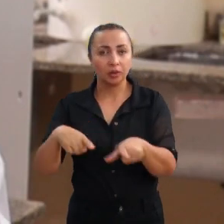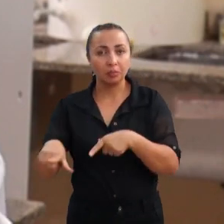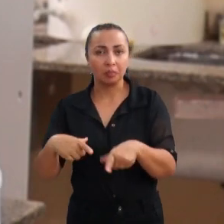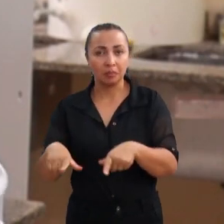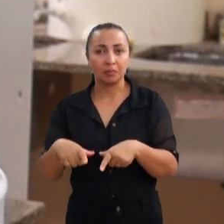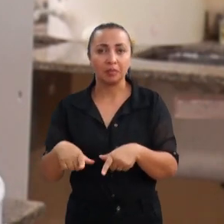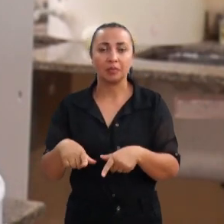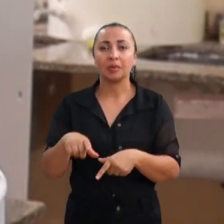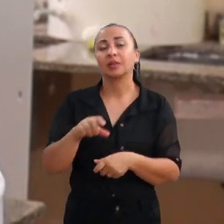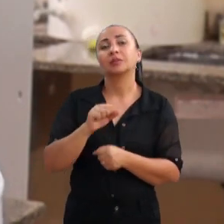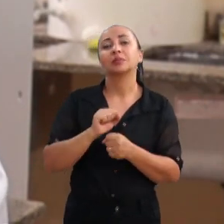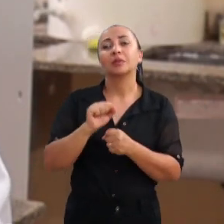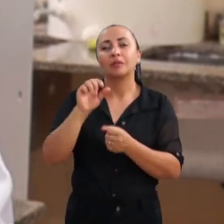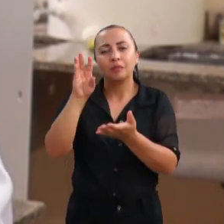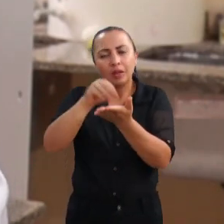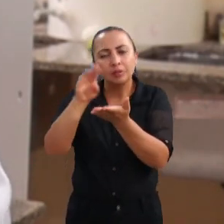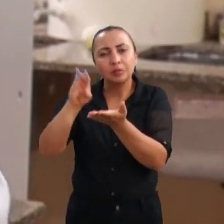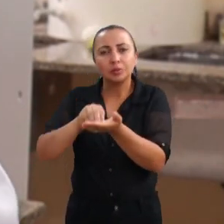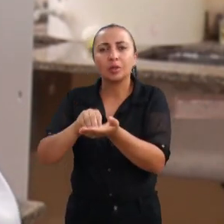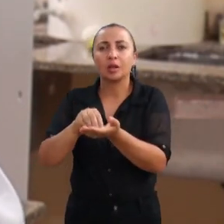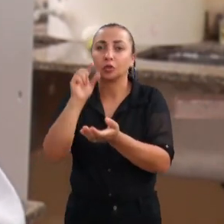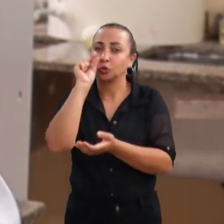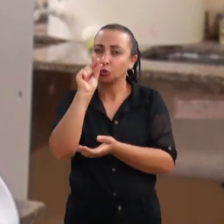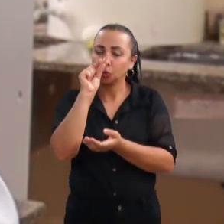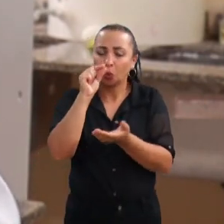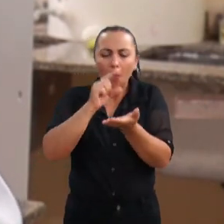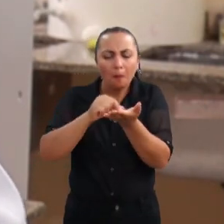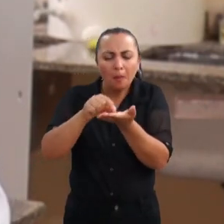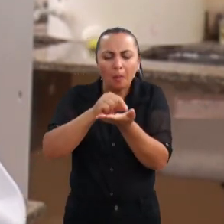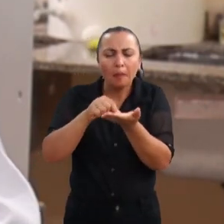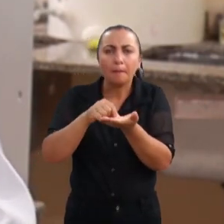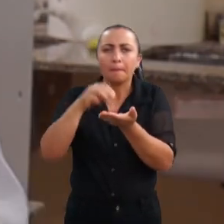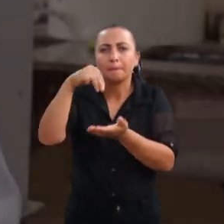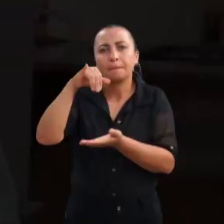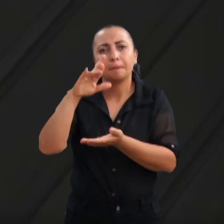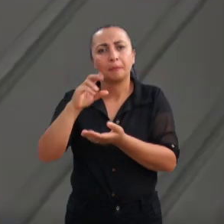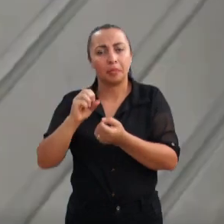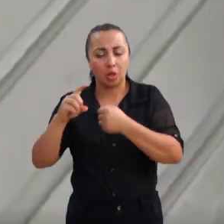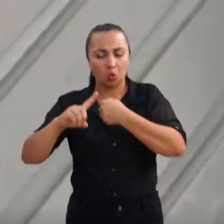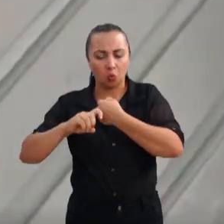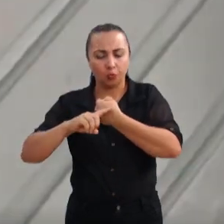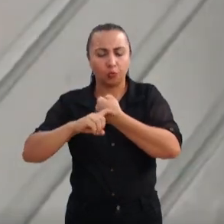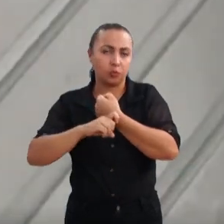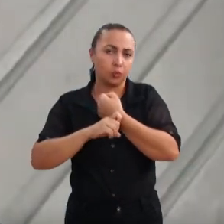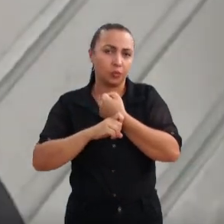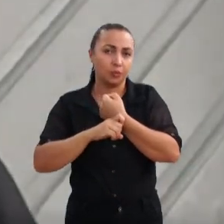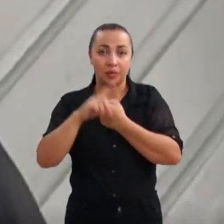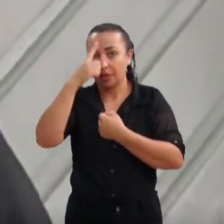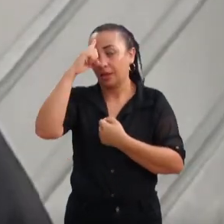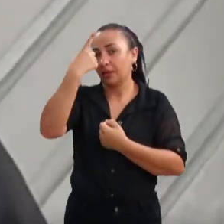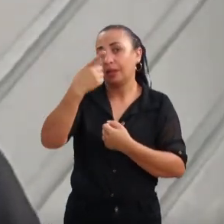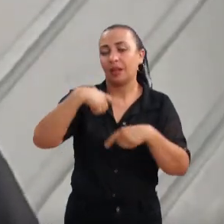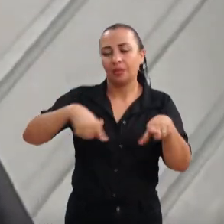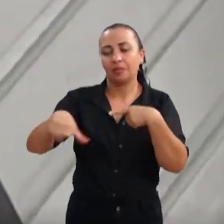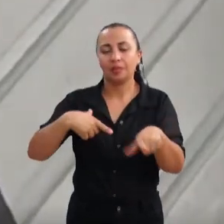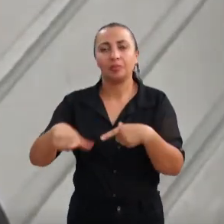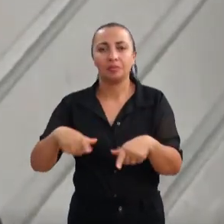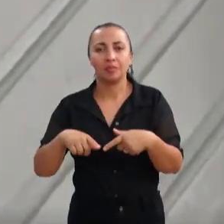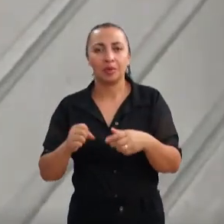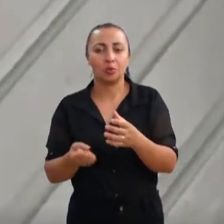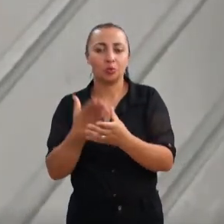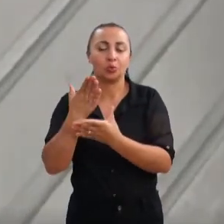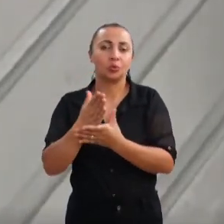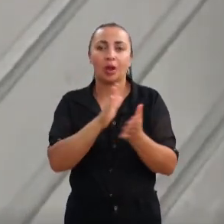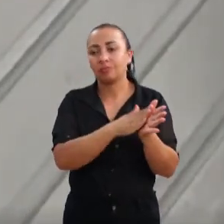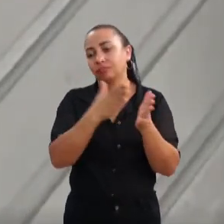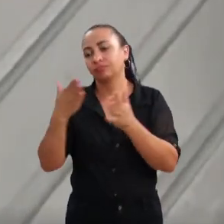fez uma extração enzimática proveniente de um micro-organismo. Bom, a ideia desse trabalho surgiu,